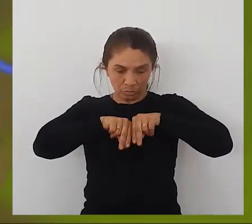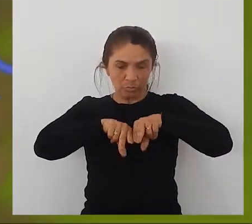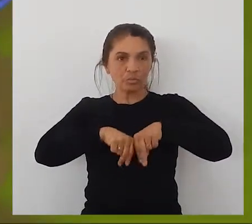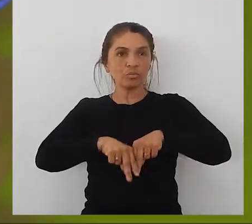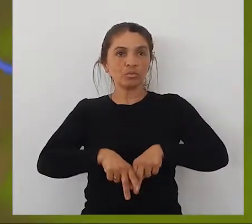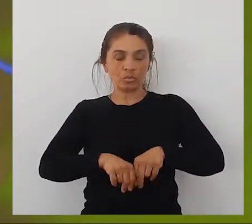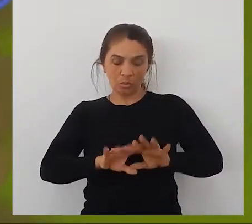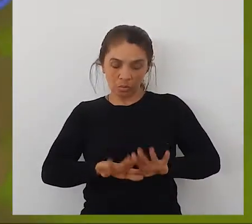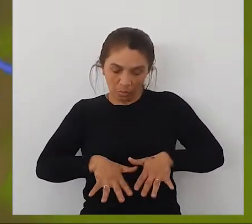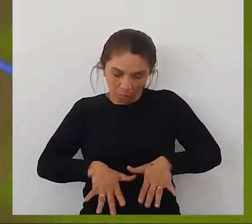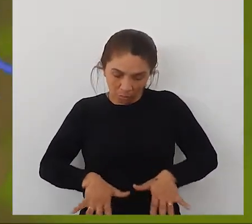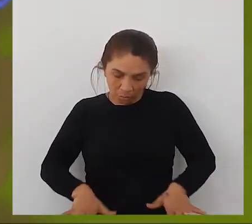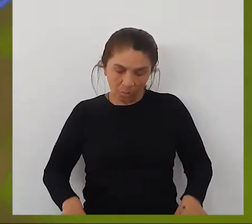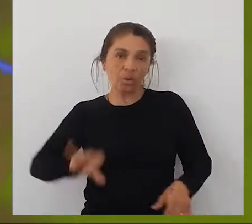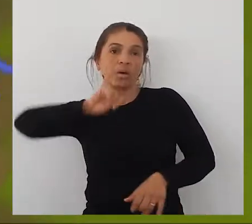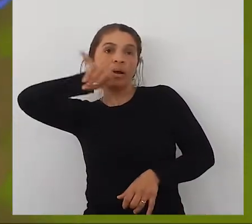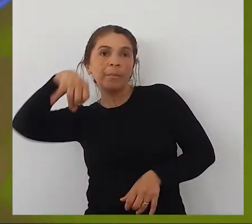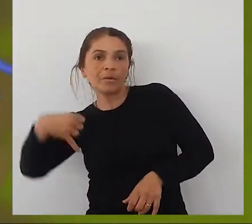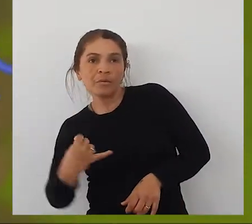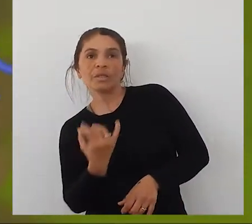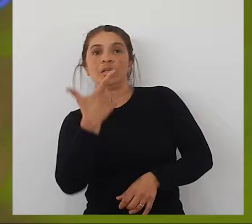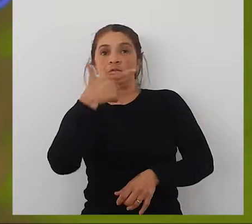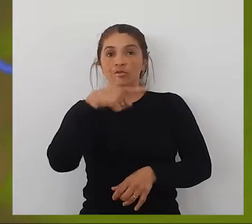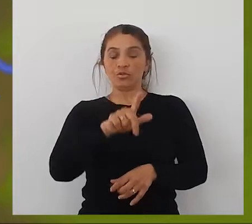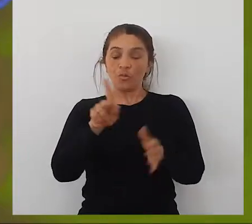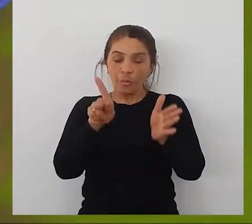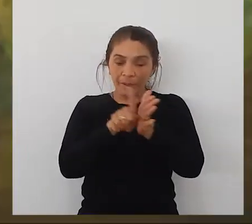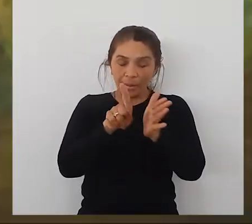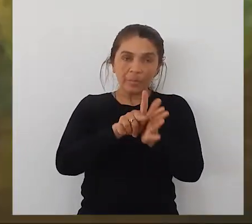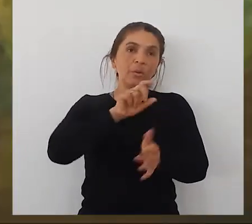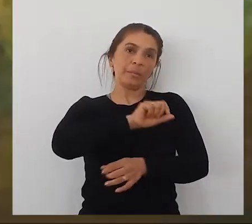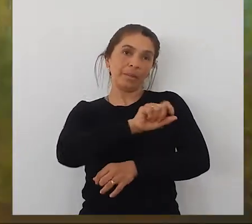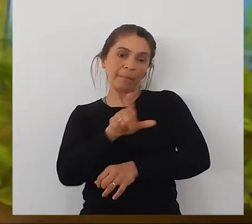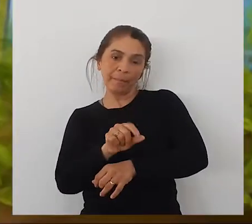vão para o solo e eles podem ser reaproveitados pela própria planta.